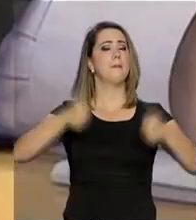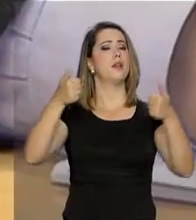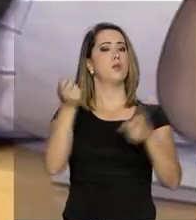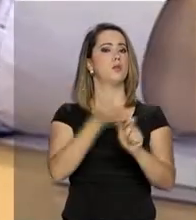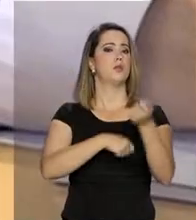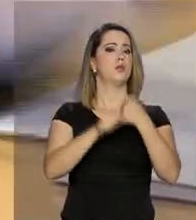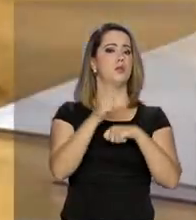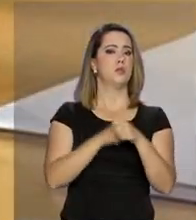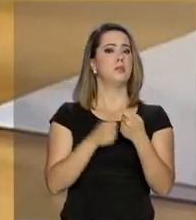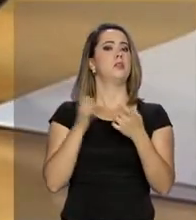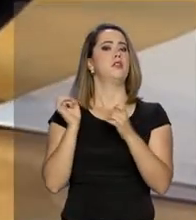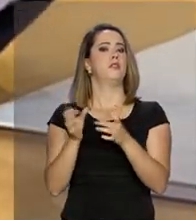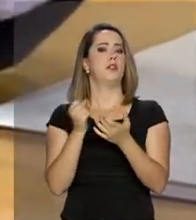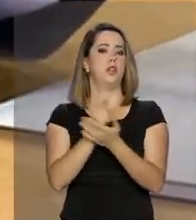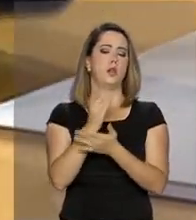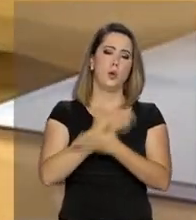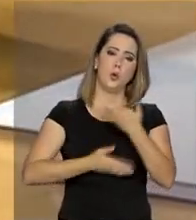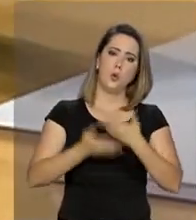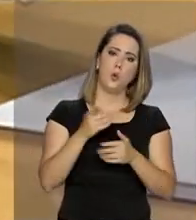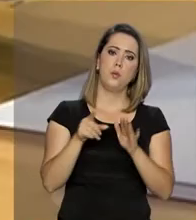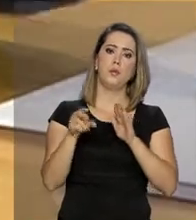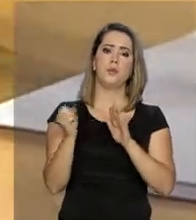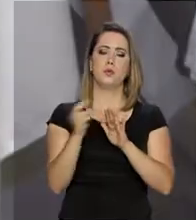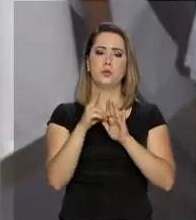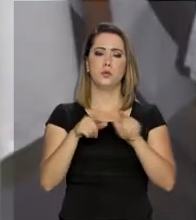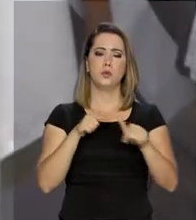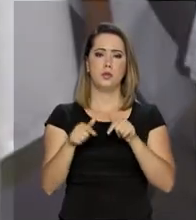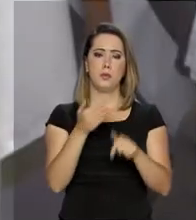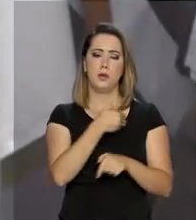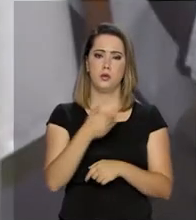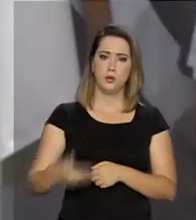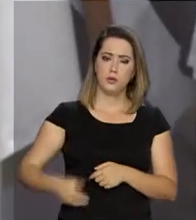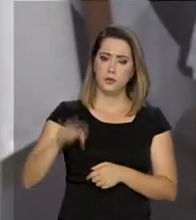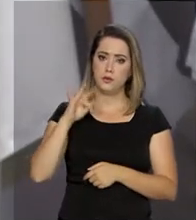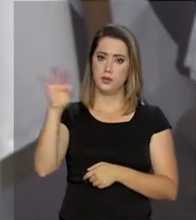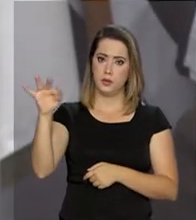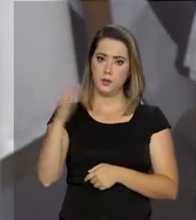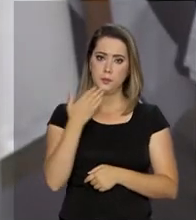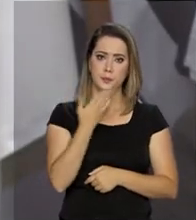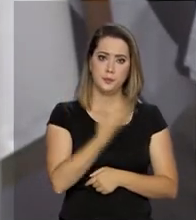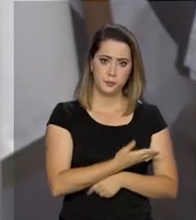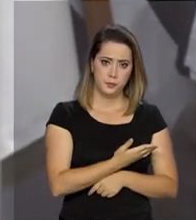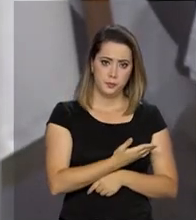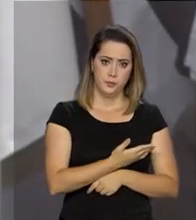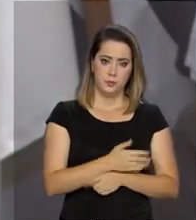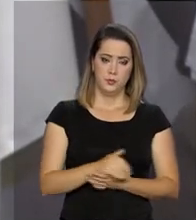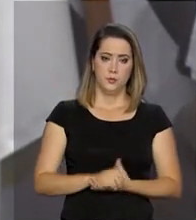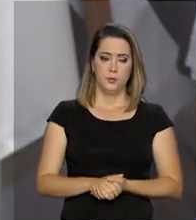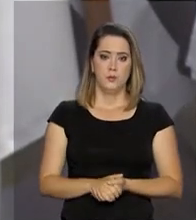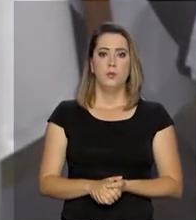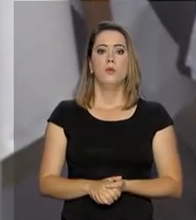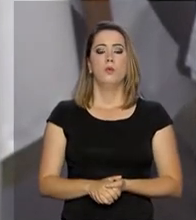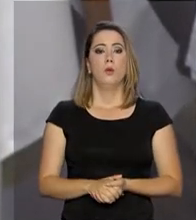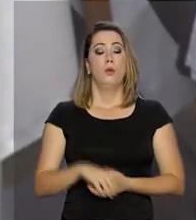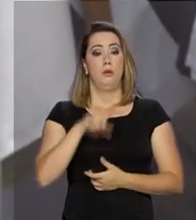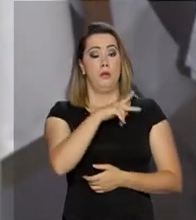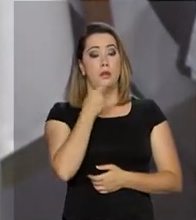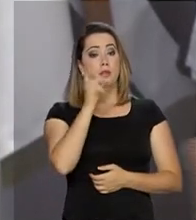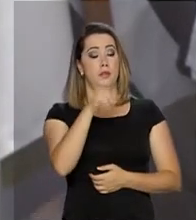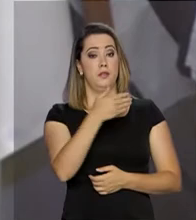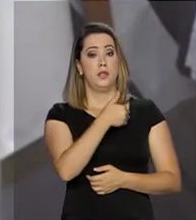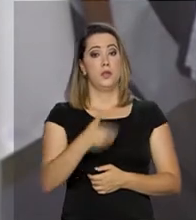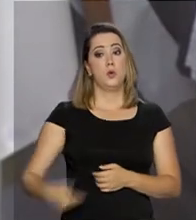negócios motivada pelas ações do governo federal o governo aprovou um projeto importante limitou o controle dos gastos públicos